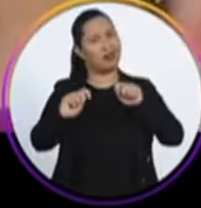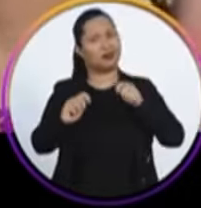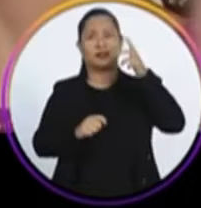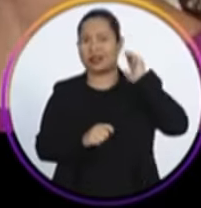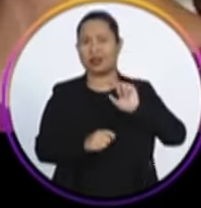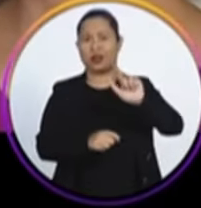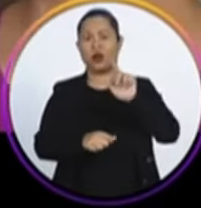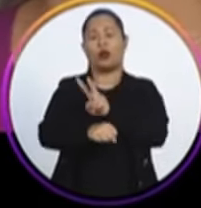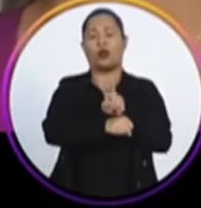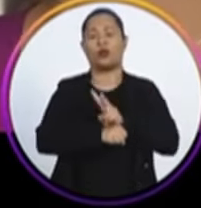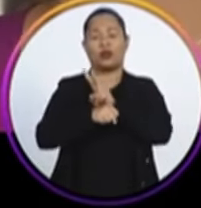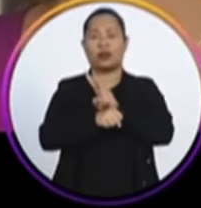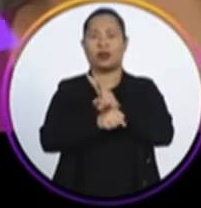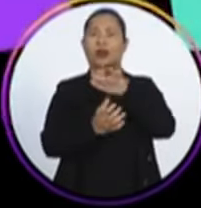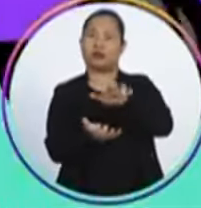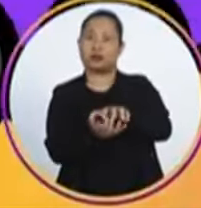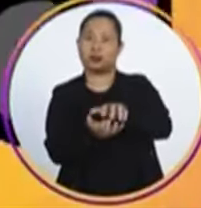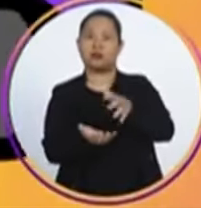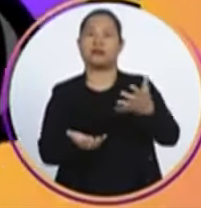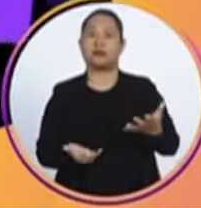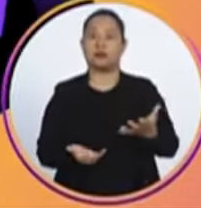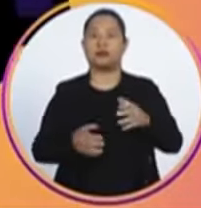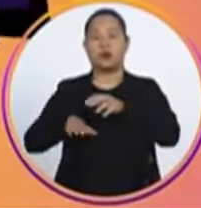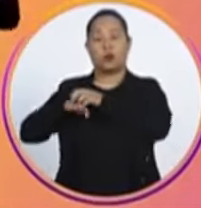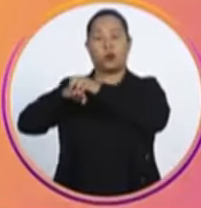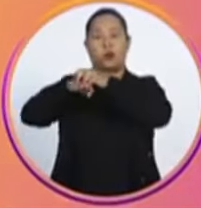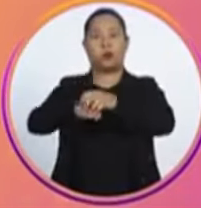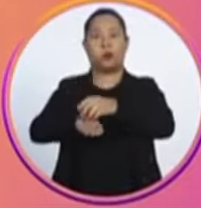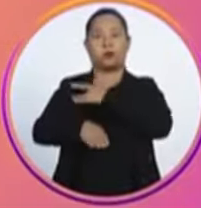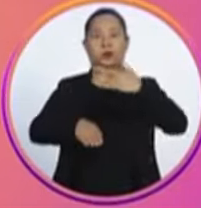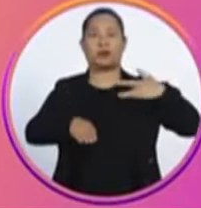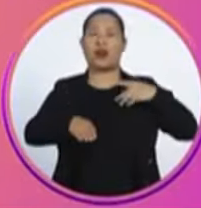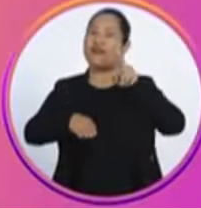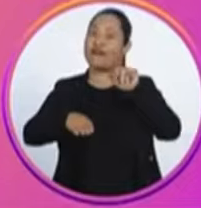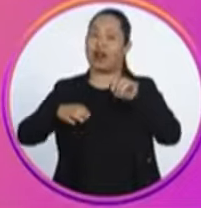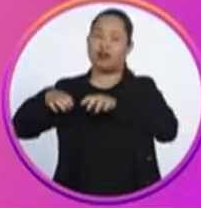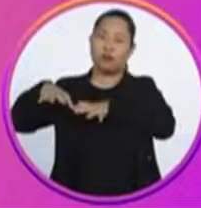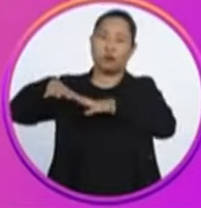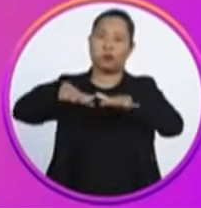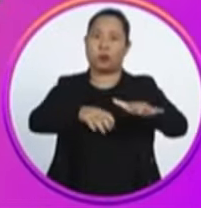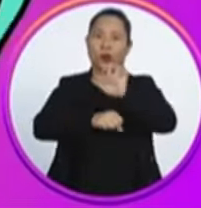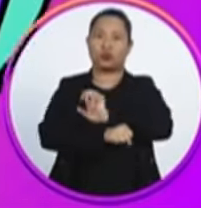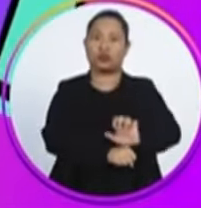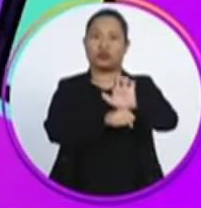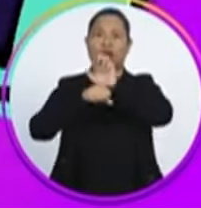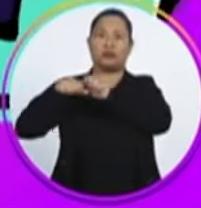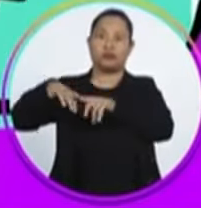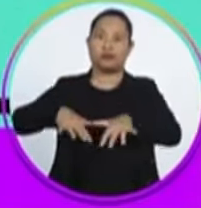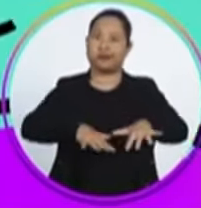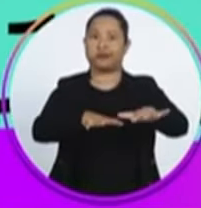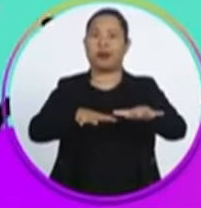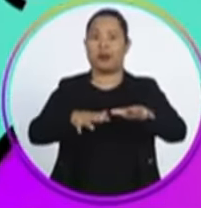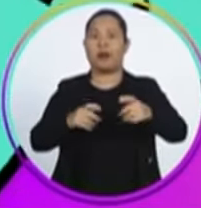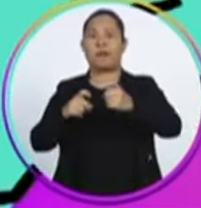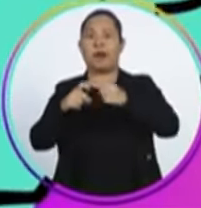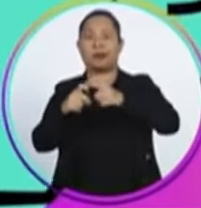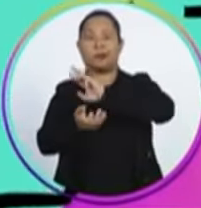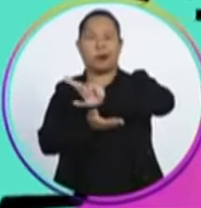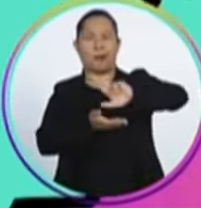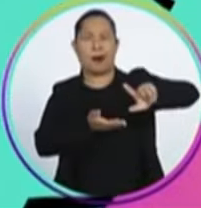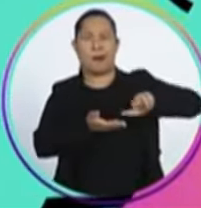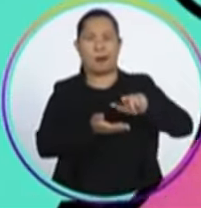capacidade, Raquel, de cuidar em Pernambuco. As Carretas da Saúde vão percorrer o estado, levando médicos de diversas